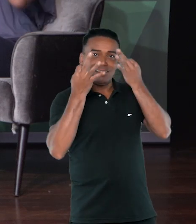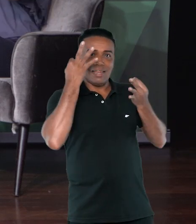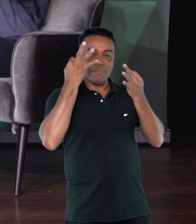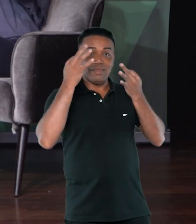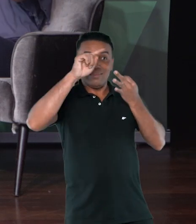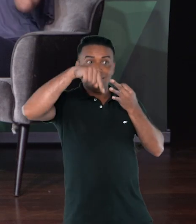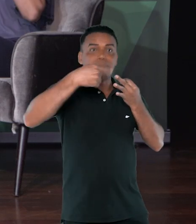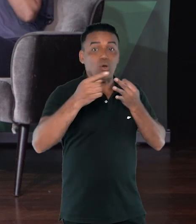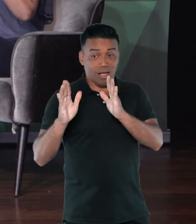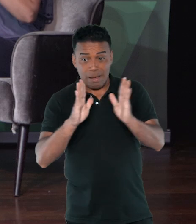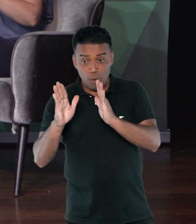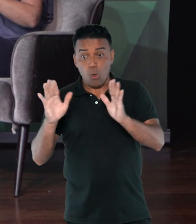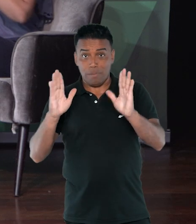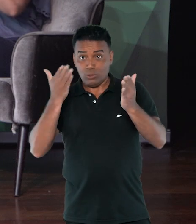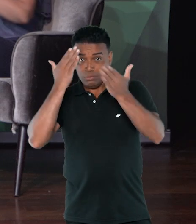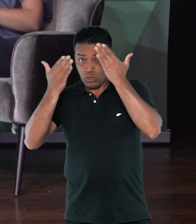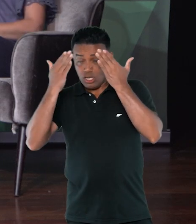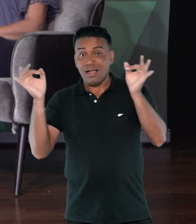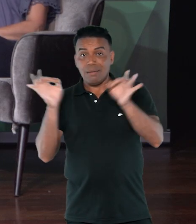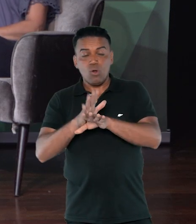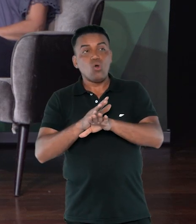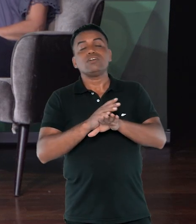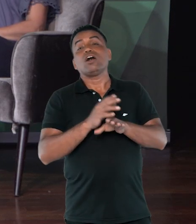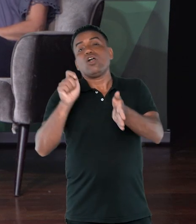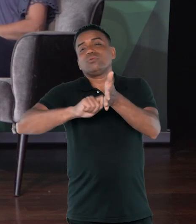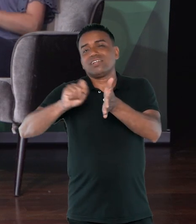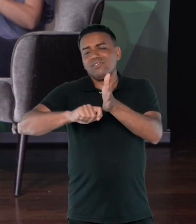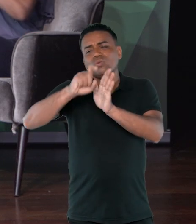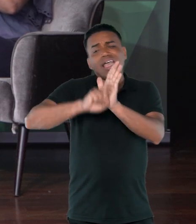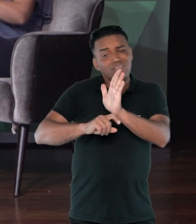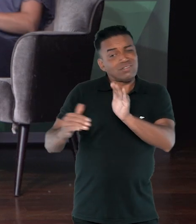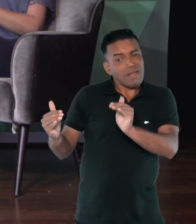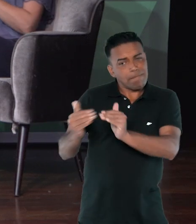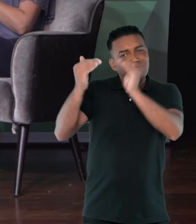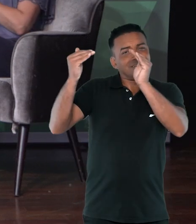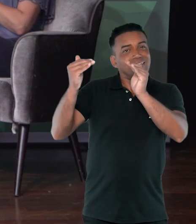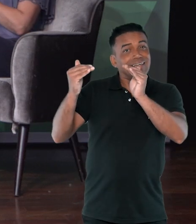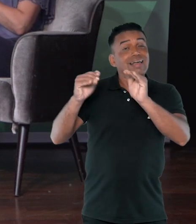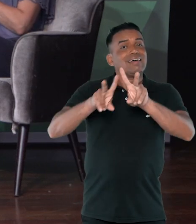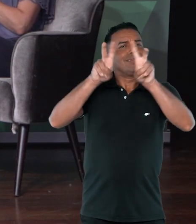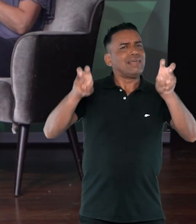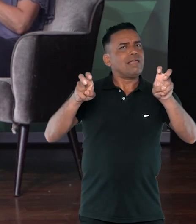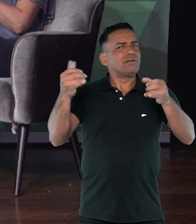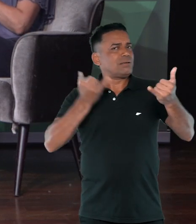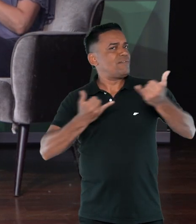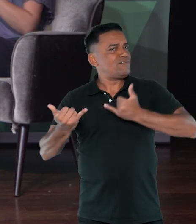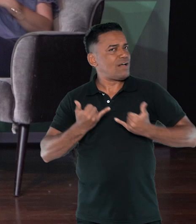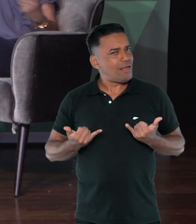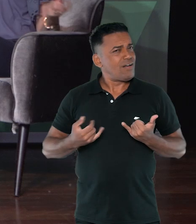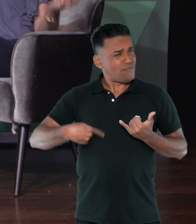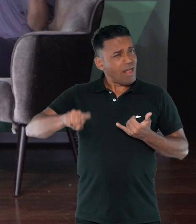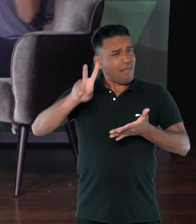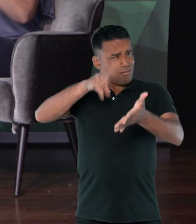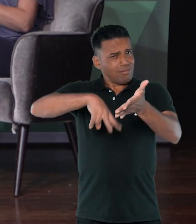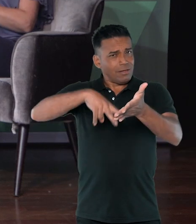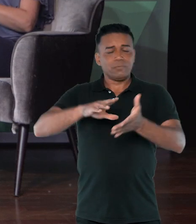pós-sessão. Então eu falava: olha, eu escrevi um texto que eu acho que você vai se identificar, esse tema que você está trazendo, né? Vai lá e lê. E aí a